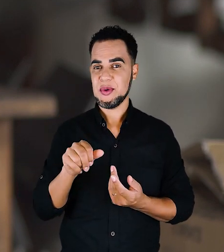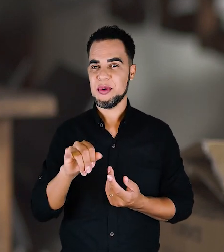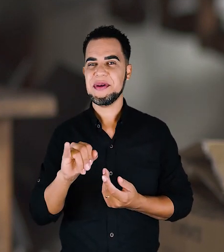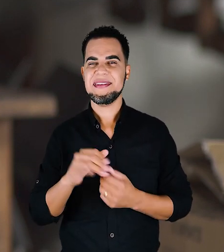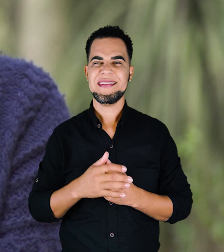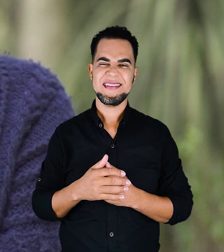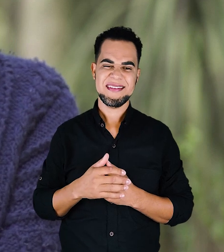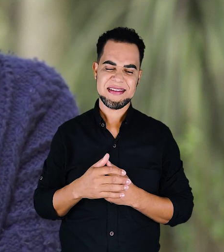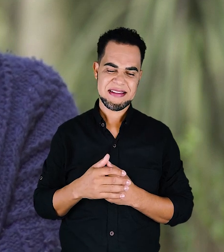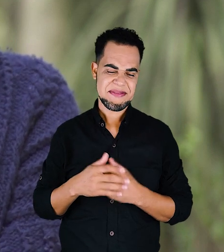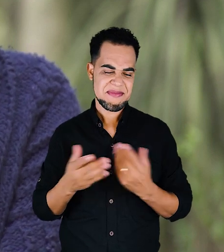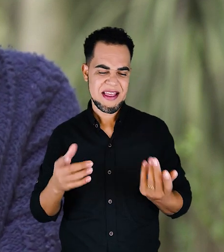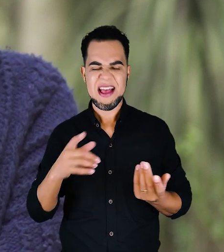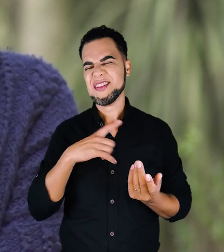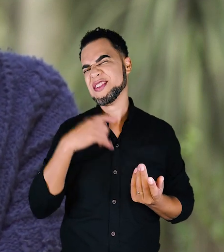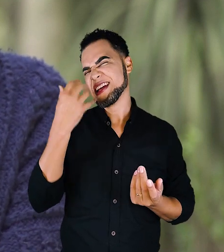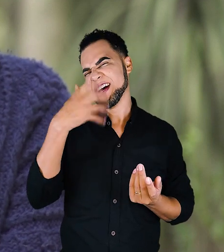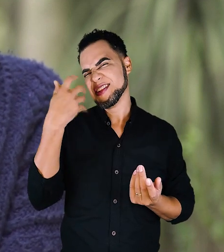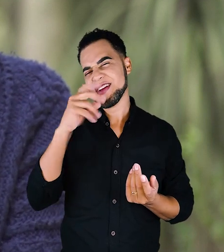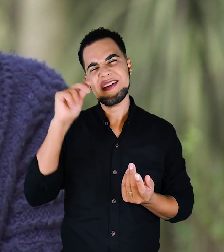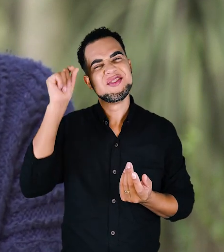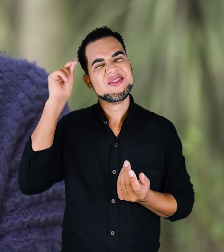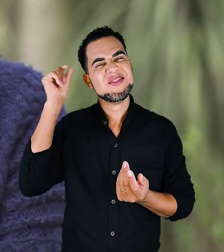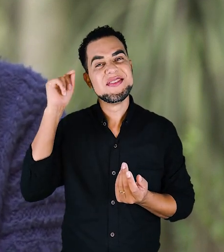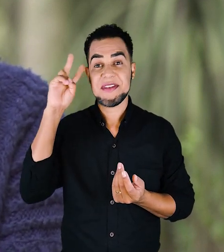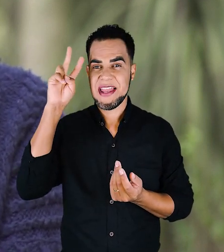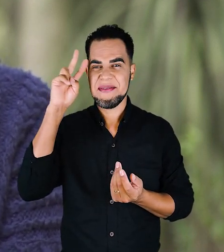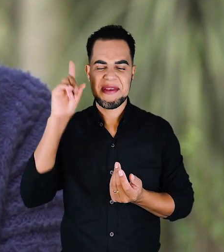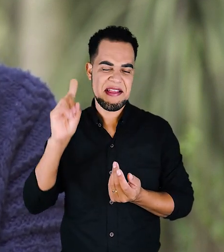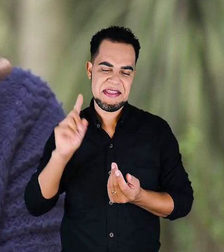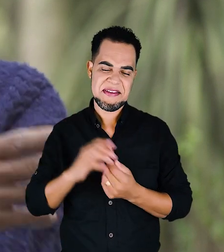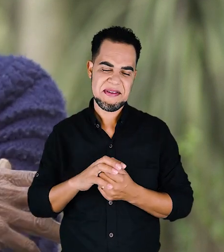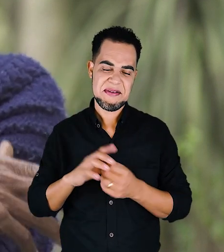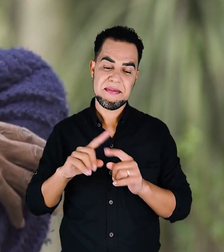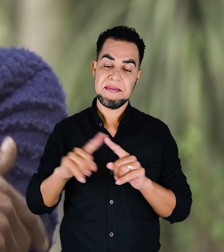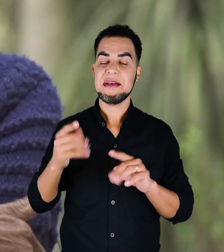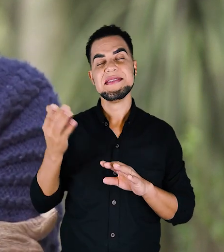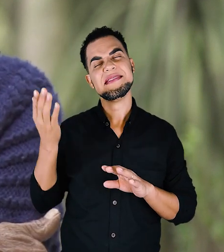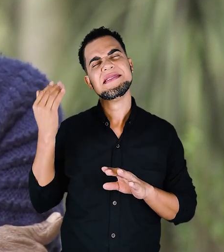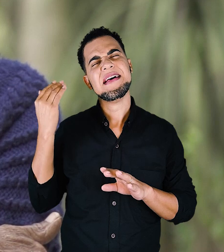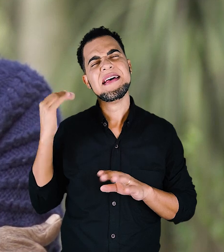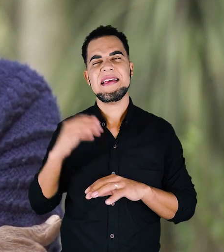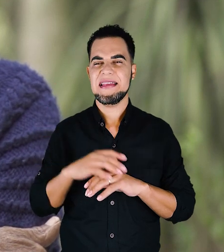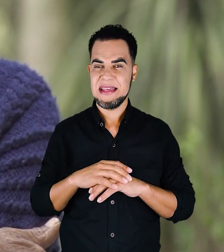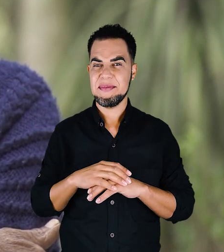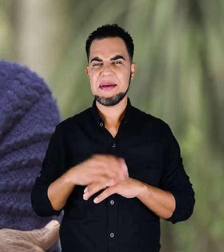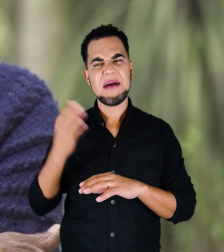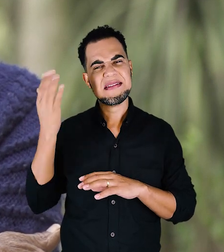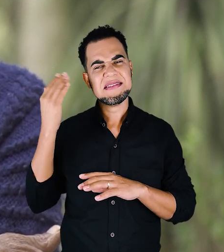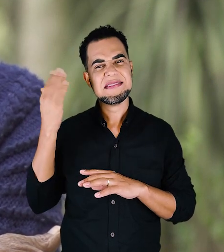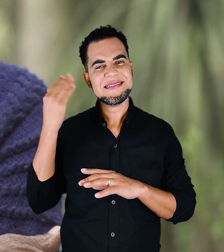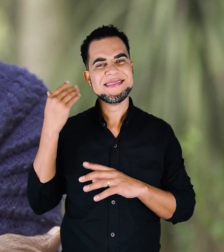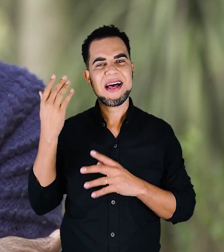E o Rui. Ah, o detalhe tinha as cantigas antigas. Eu me lembrava, eu não sei. Mas nessa época,